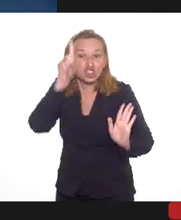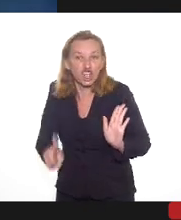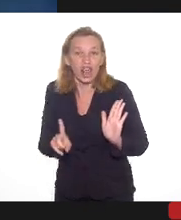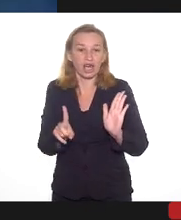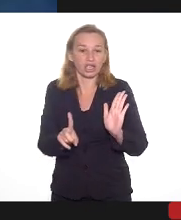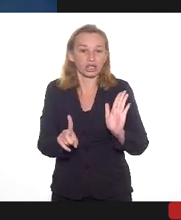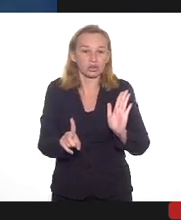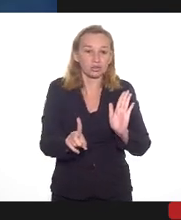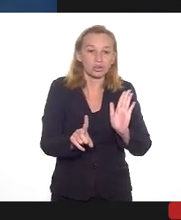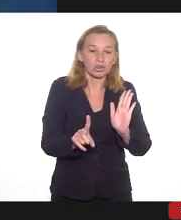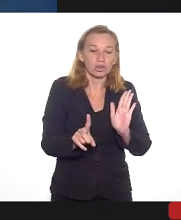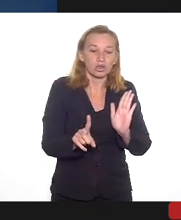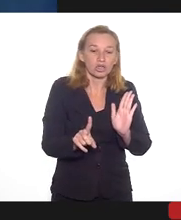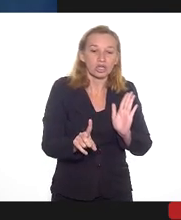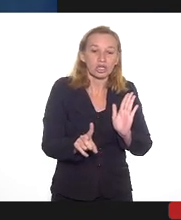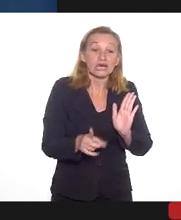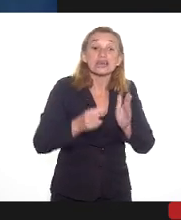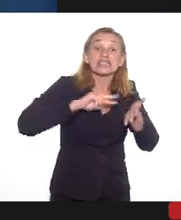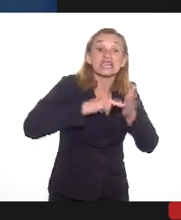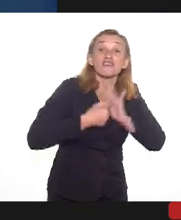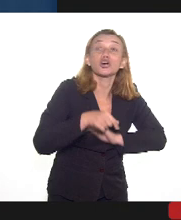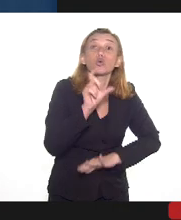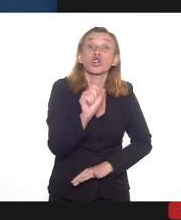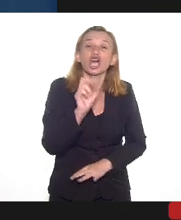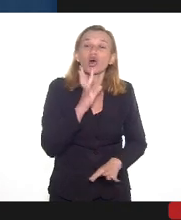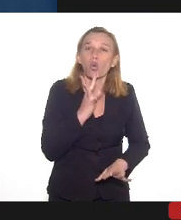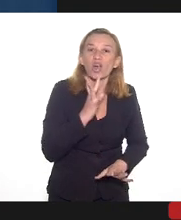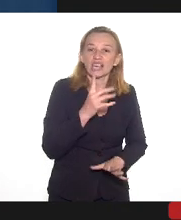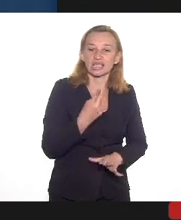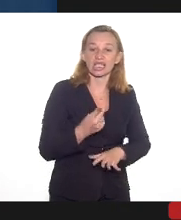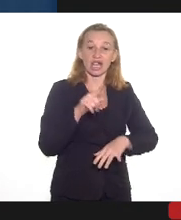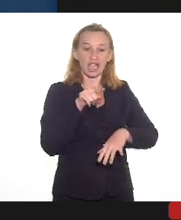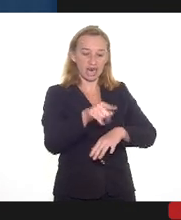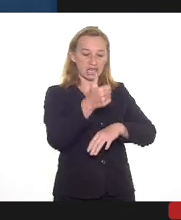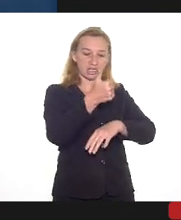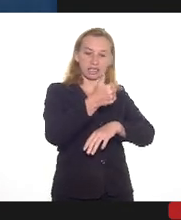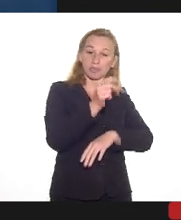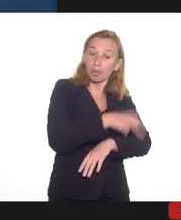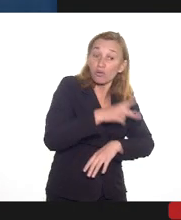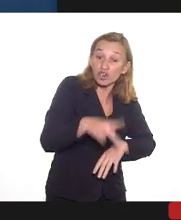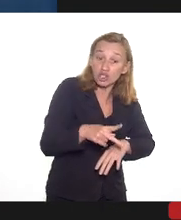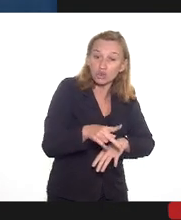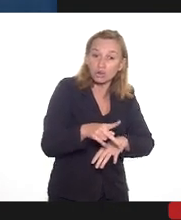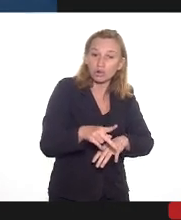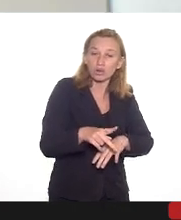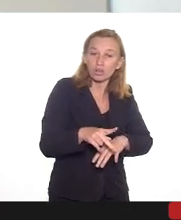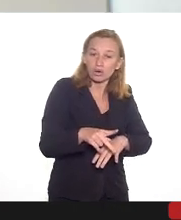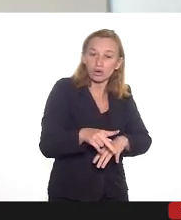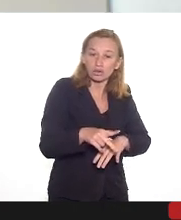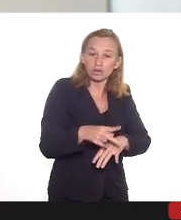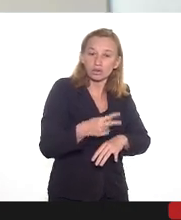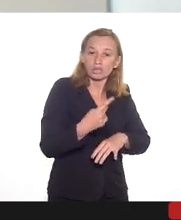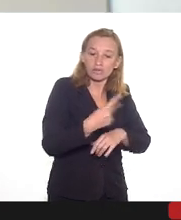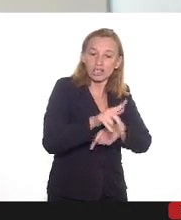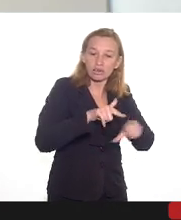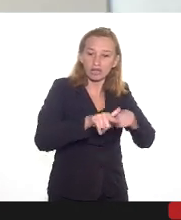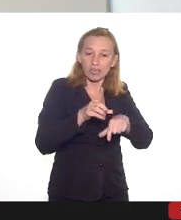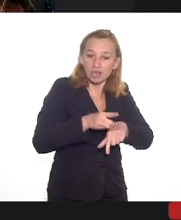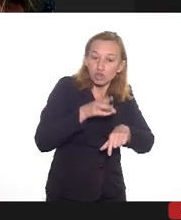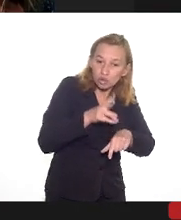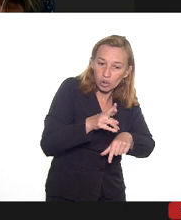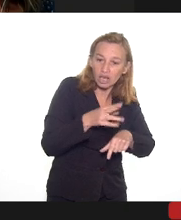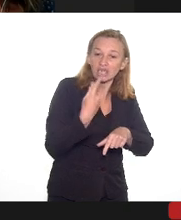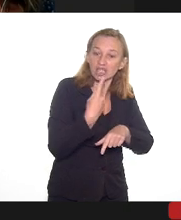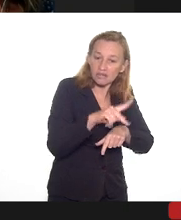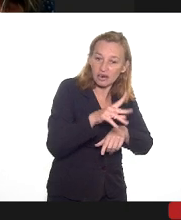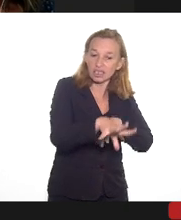direito consagrado e que significa reconhecer esse professor que faz mestrado, faz doutorado, que faz a